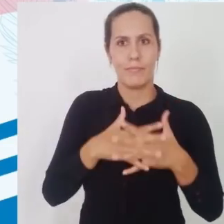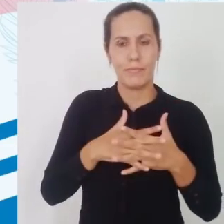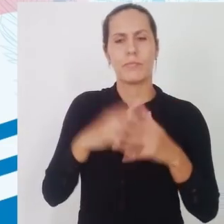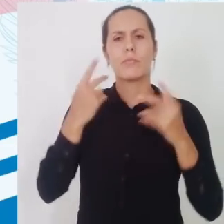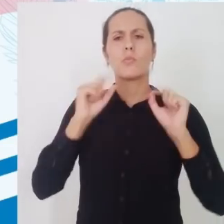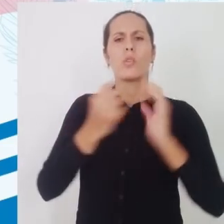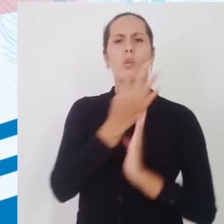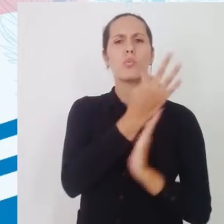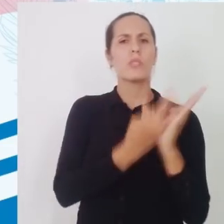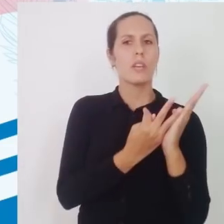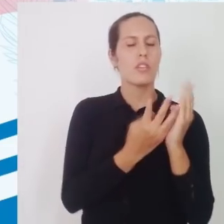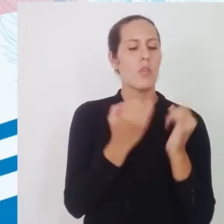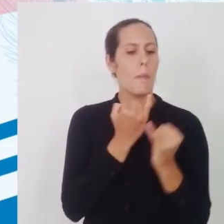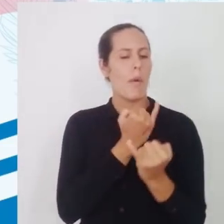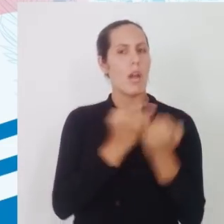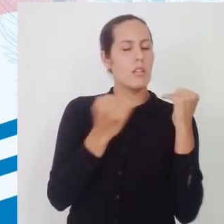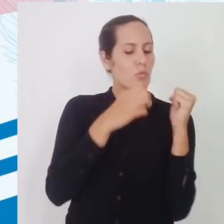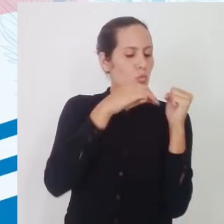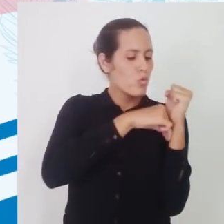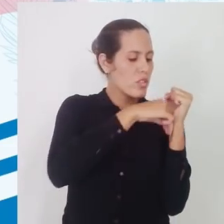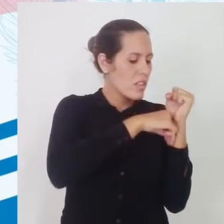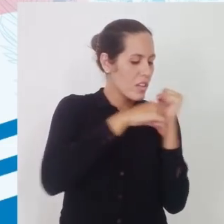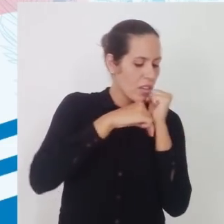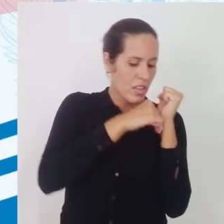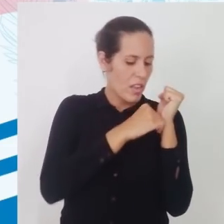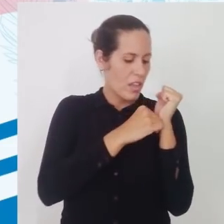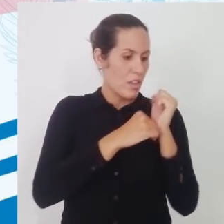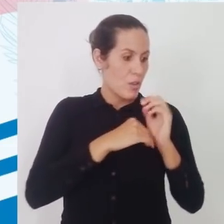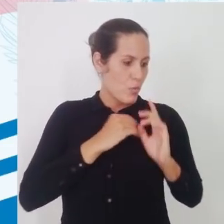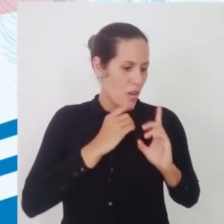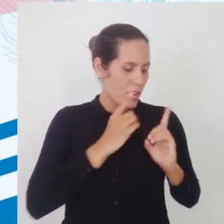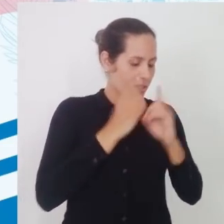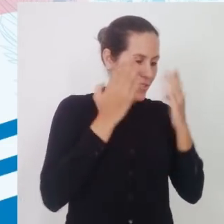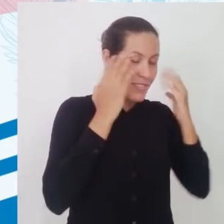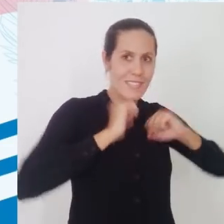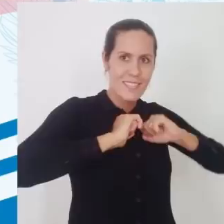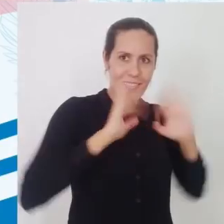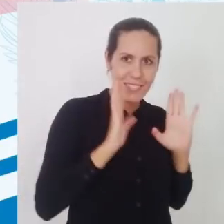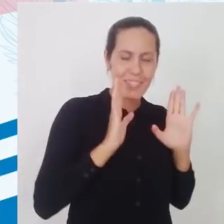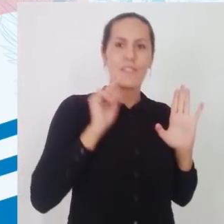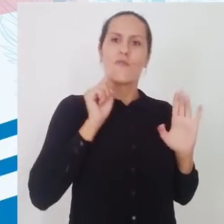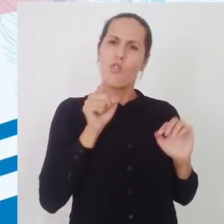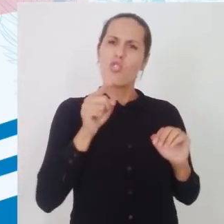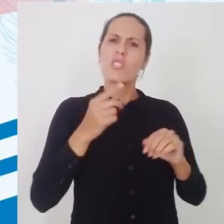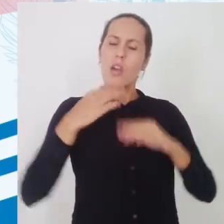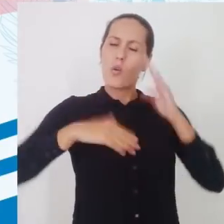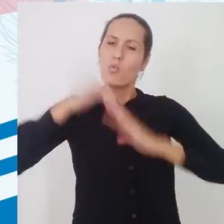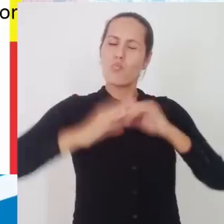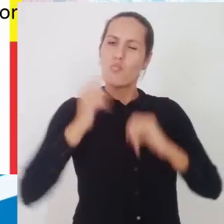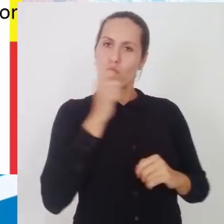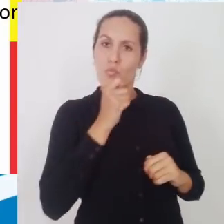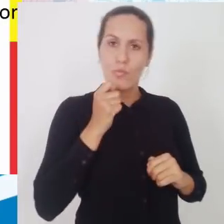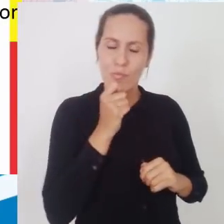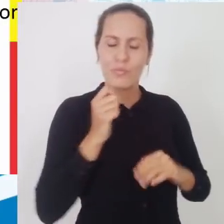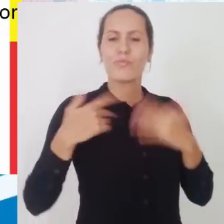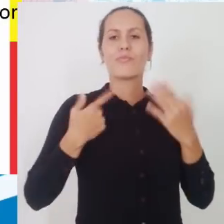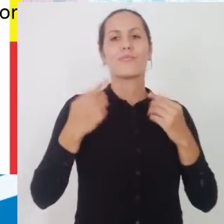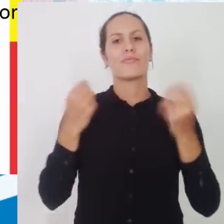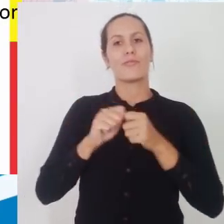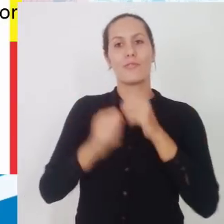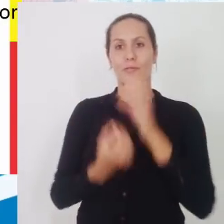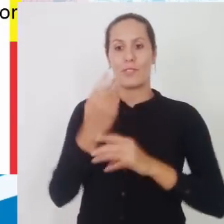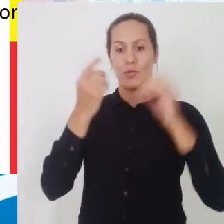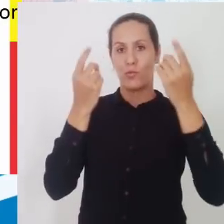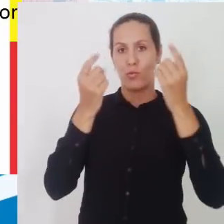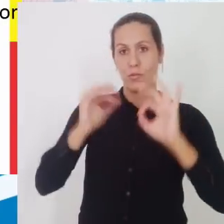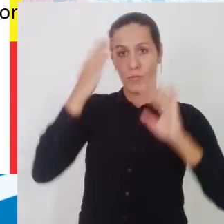que o texto é como um mistério a ser desvendado. E você, meu caro, é um detetive. Então se liga aí no